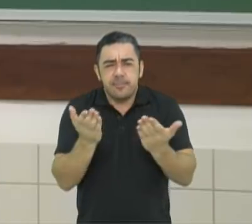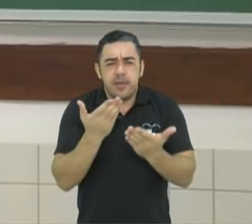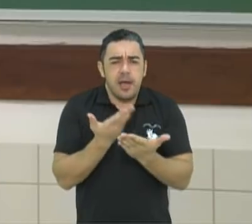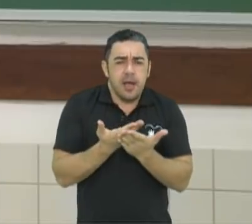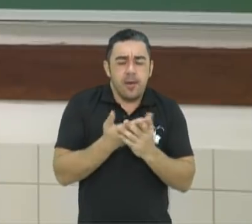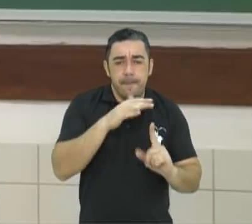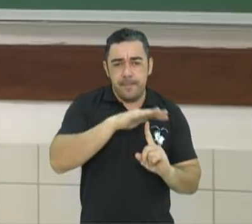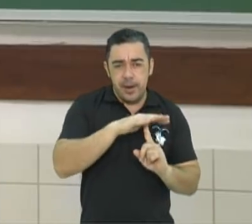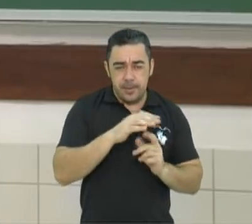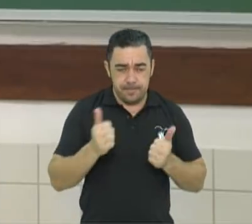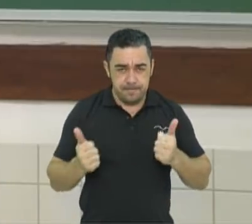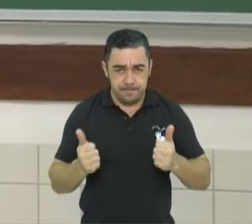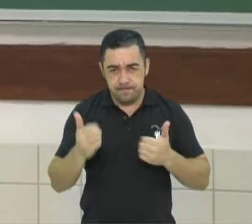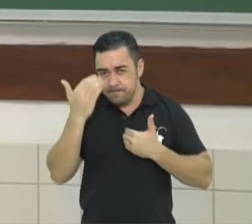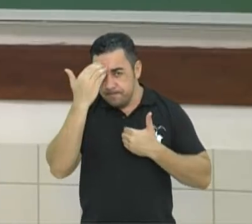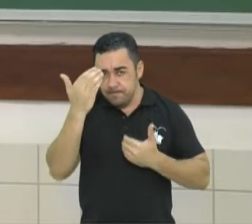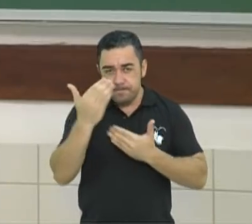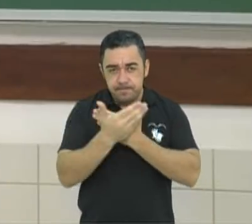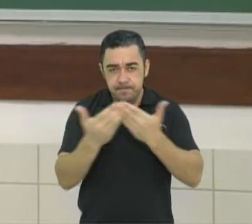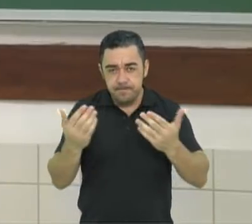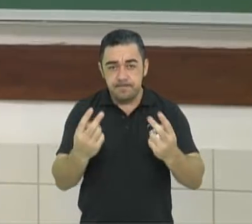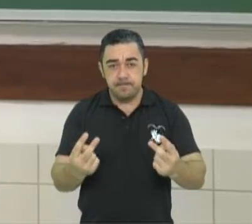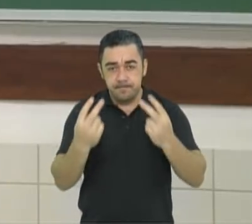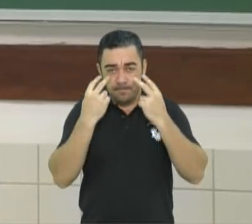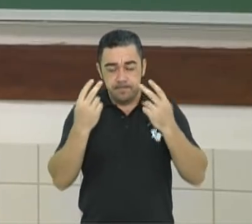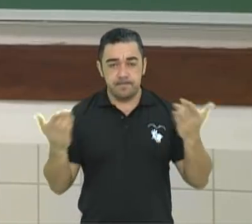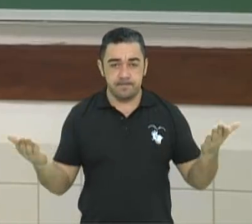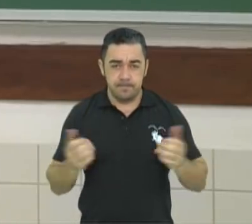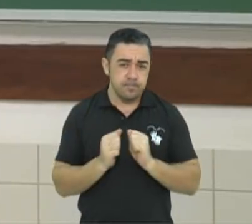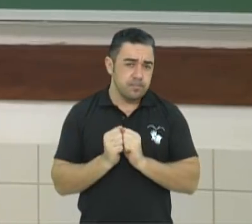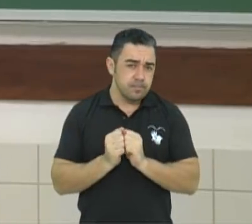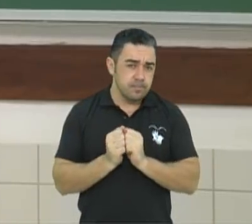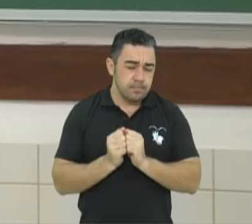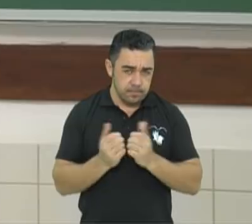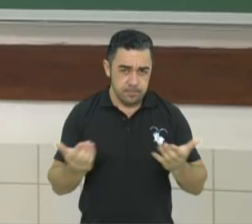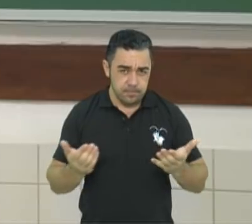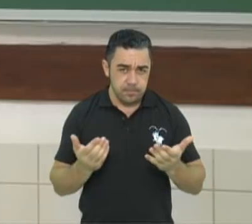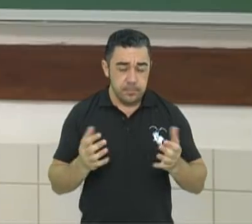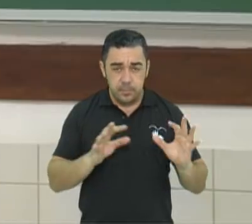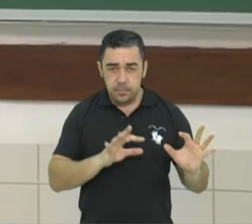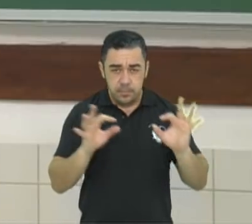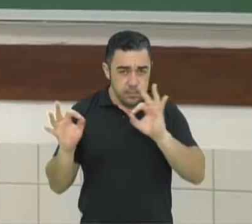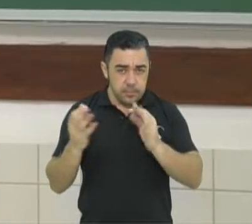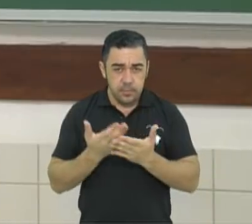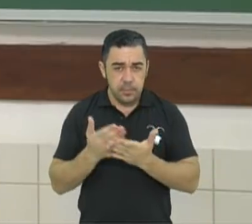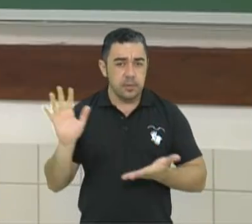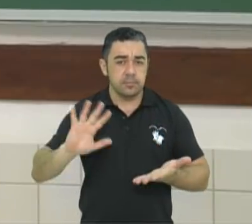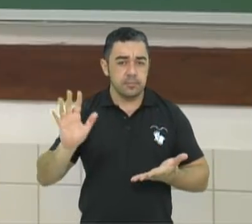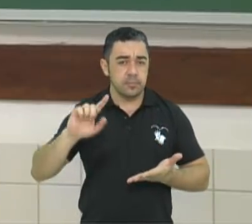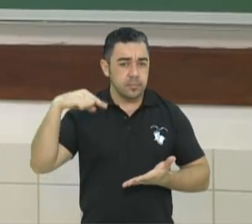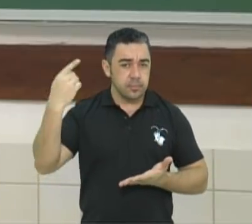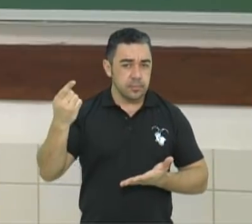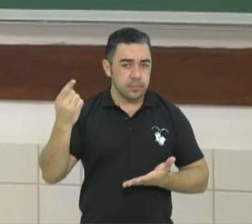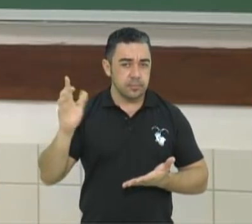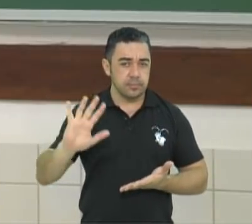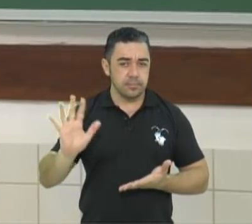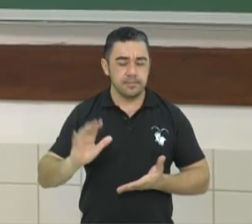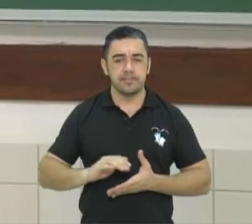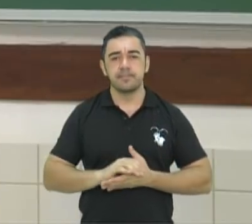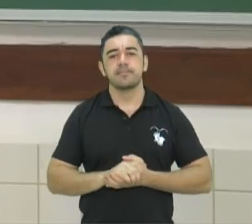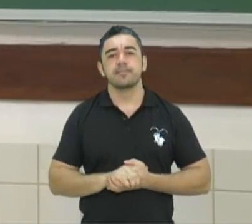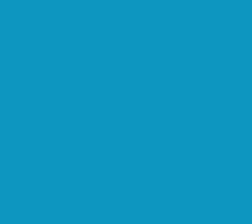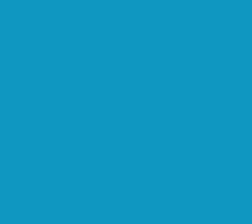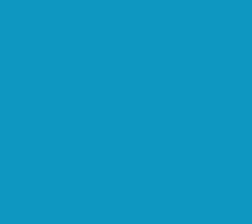Aula Paraná. Muito obrigado a você que esteve conosco e acompanhou a nossa aula e até a próxima. Valeu!